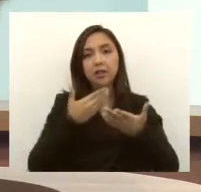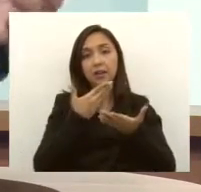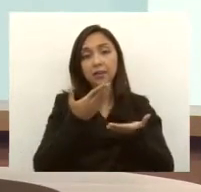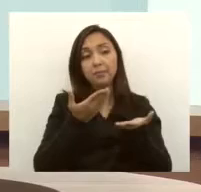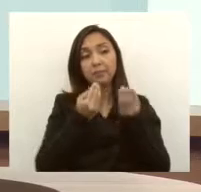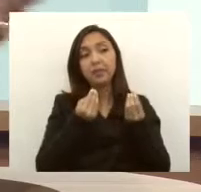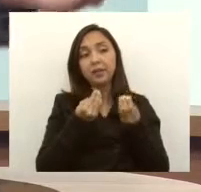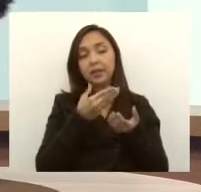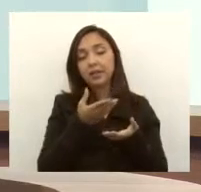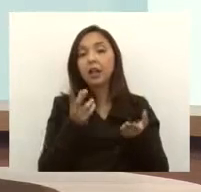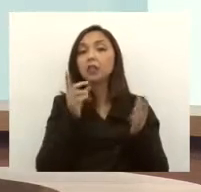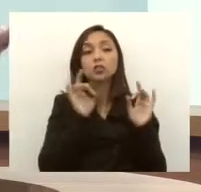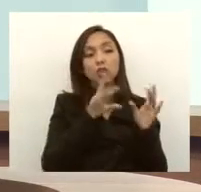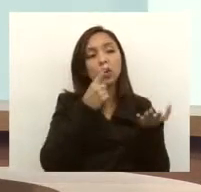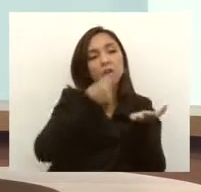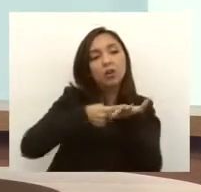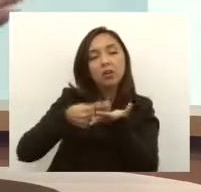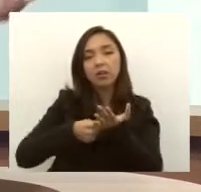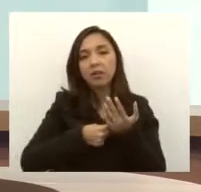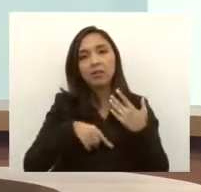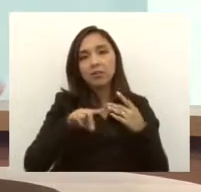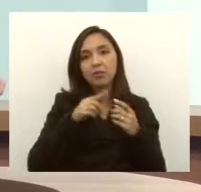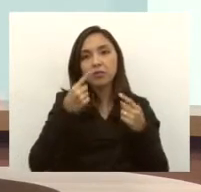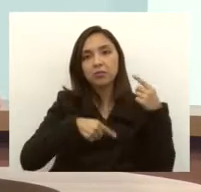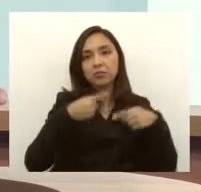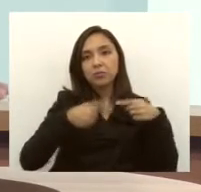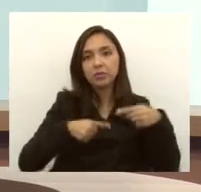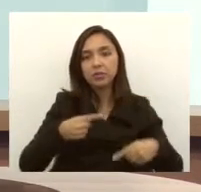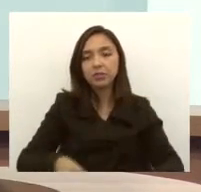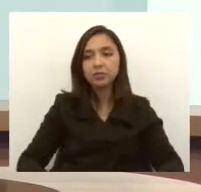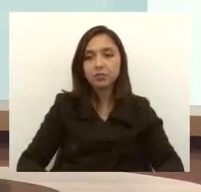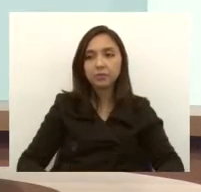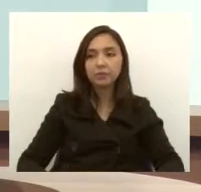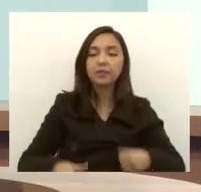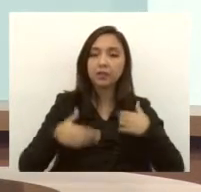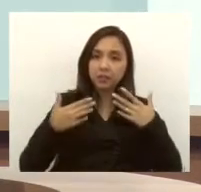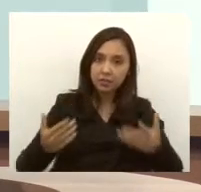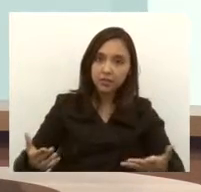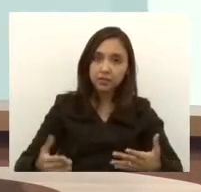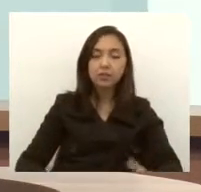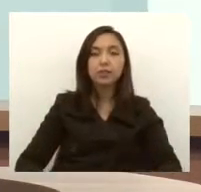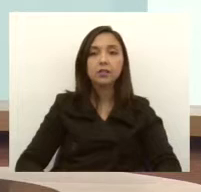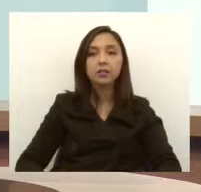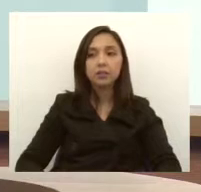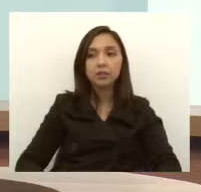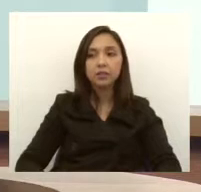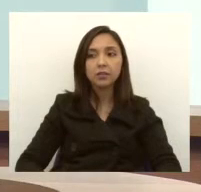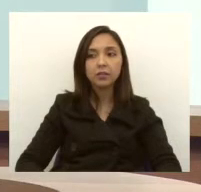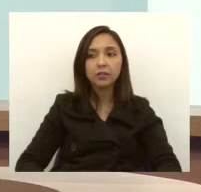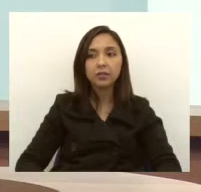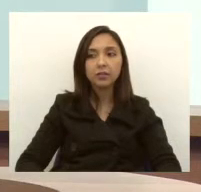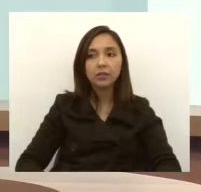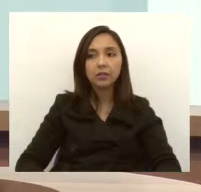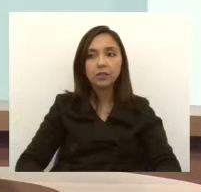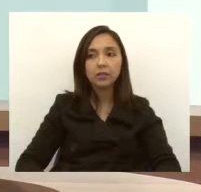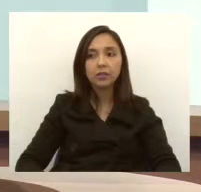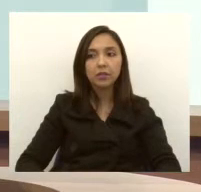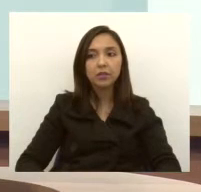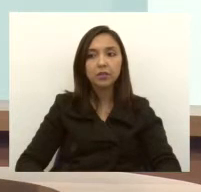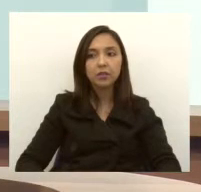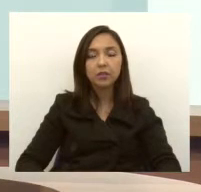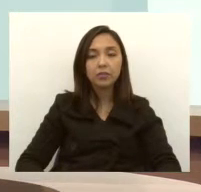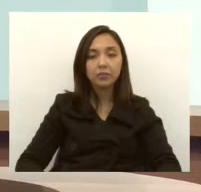É para acertar acordo político nas eleições, só isso, certo? Para concluir, vereador. Então, senhores, caberia um departamento, né, Romildo?